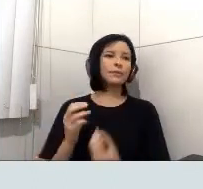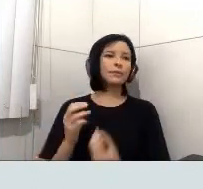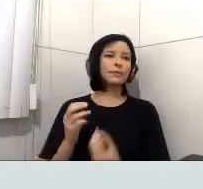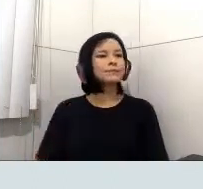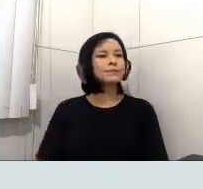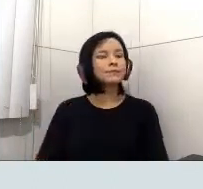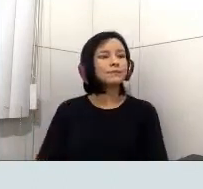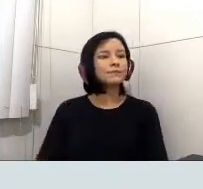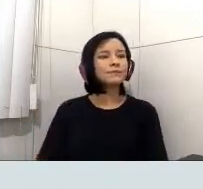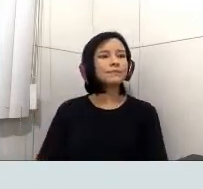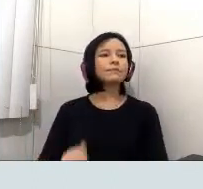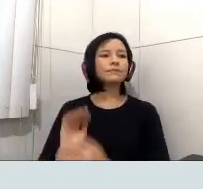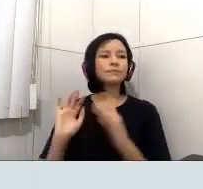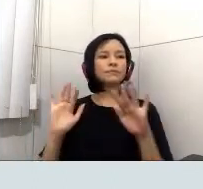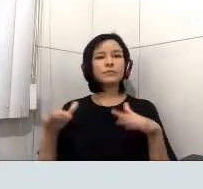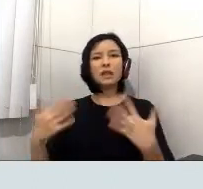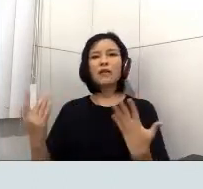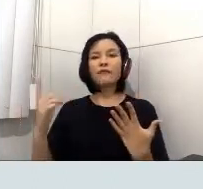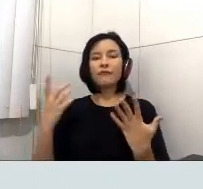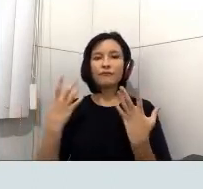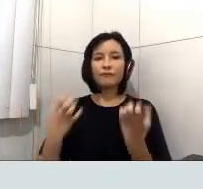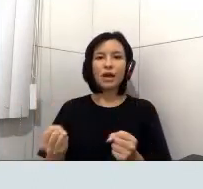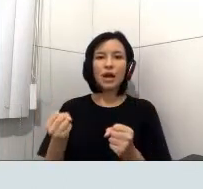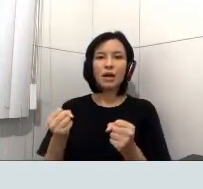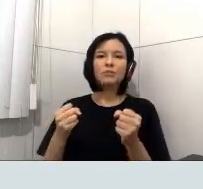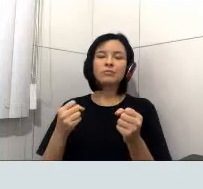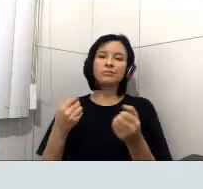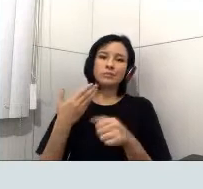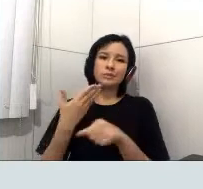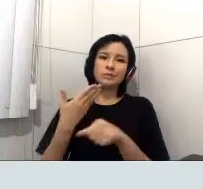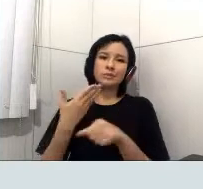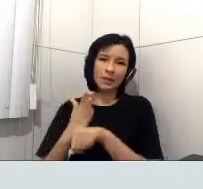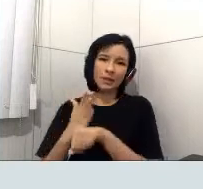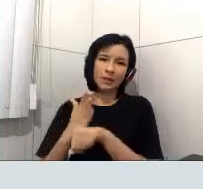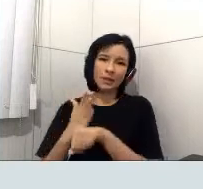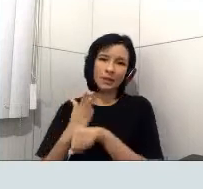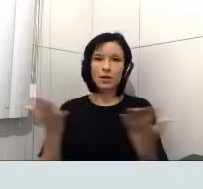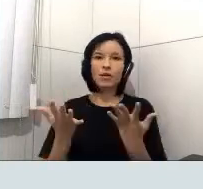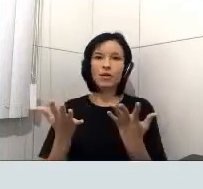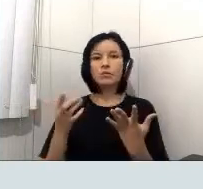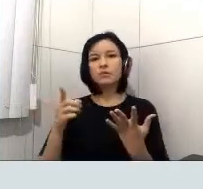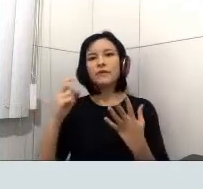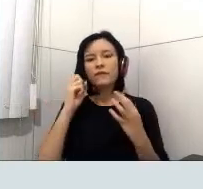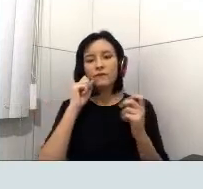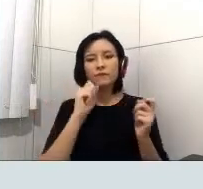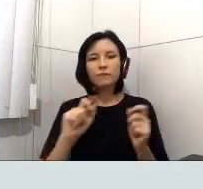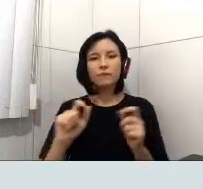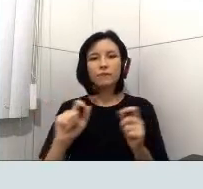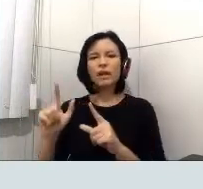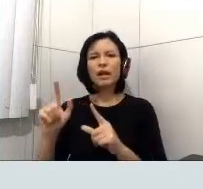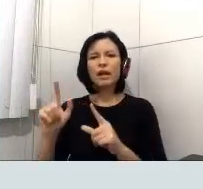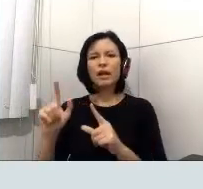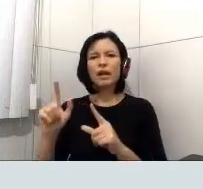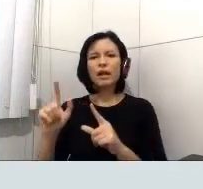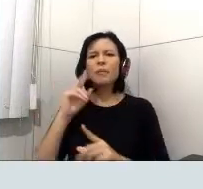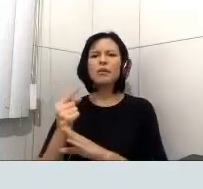Vamos exercitar um pouquinho agora, para vocês relembrarem tudo que eu passei.